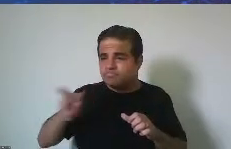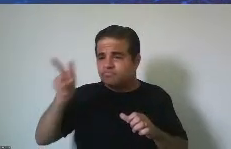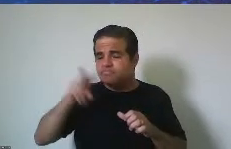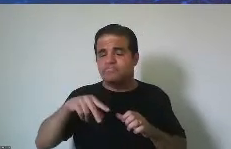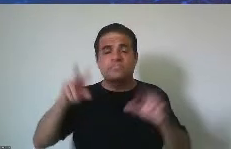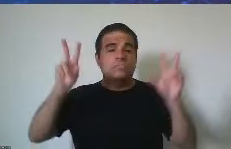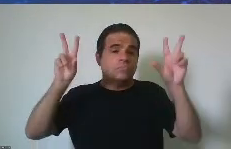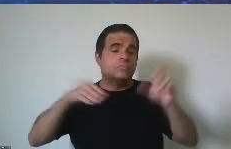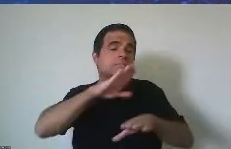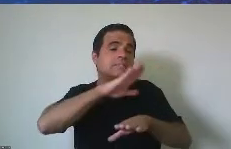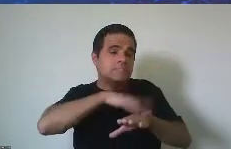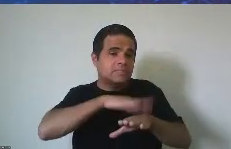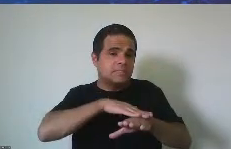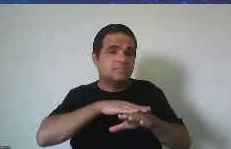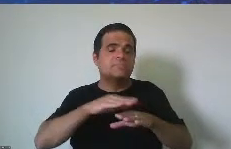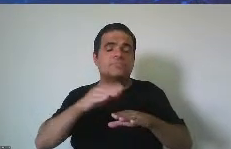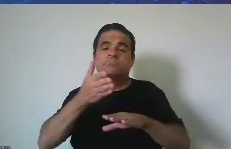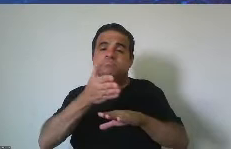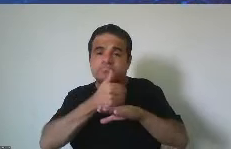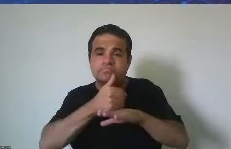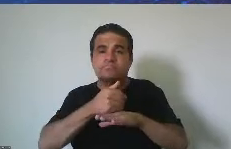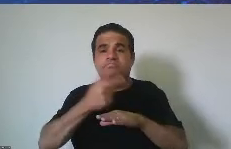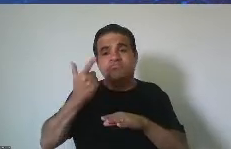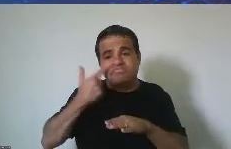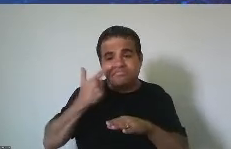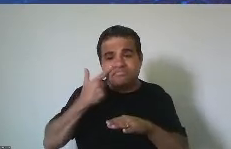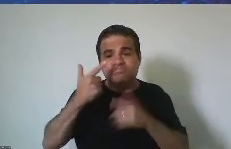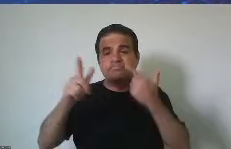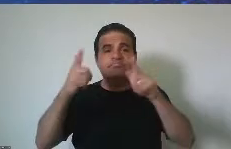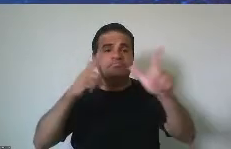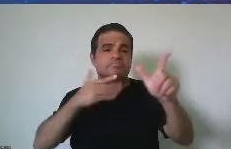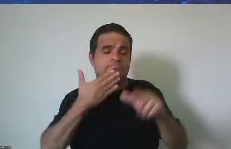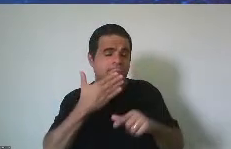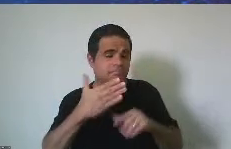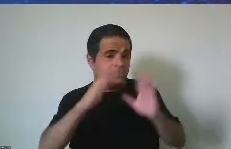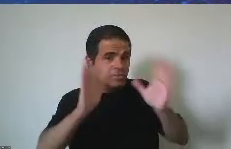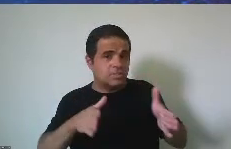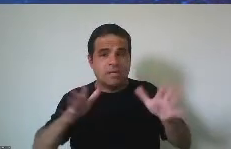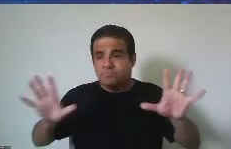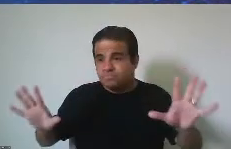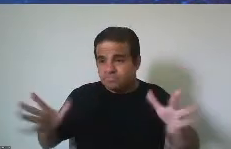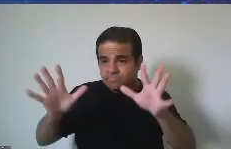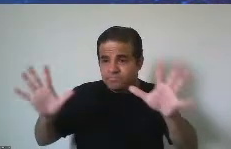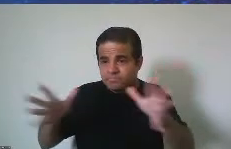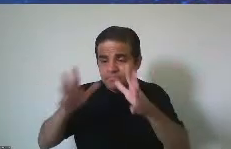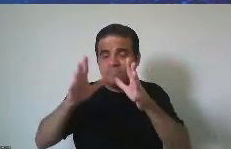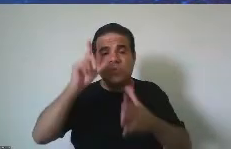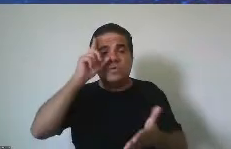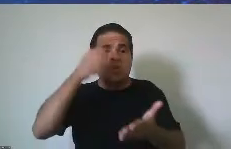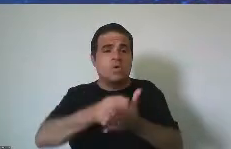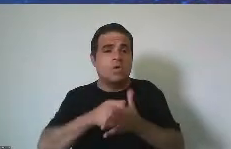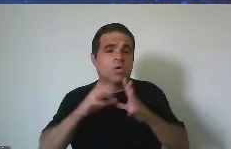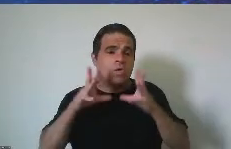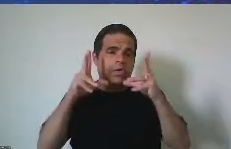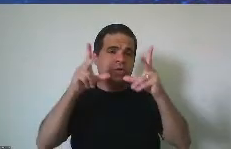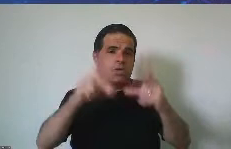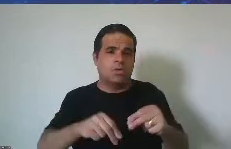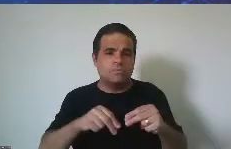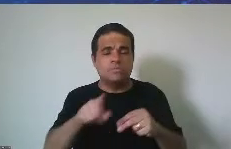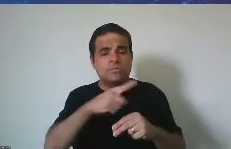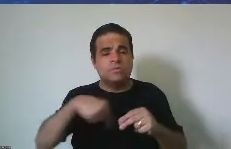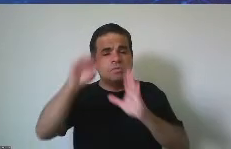tempos que a autoria ambiental pelas demais concessionárias Estão tocando e tomamos tudo isso e definimos nosso